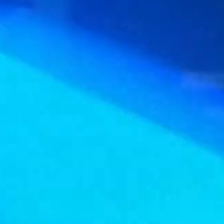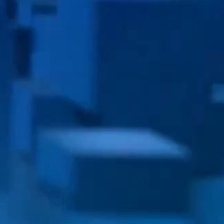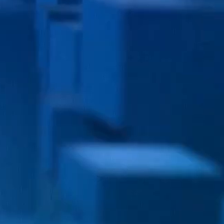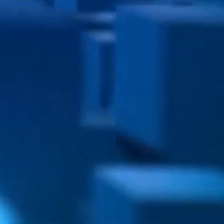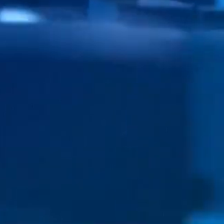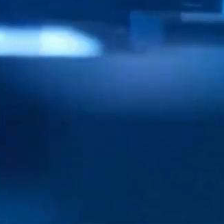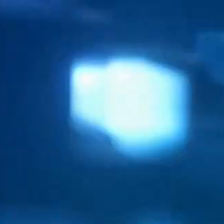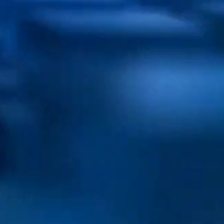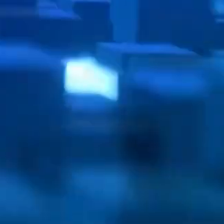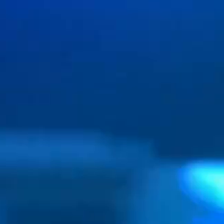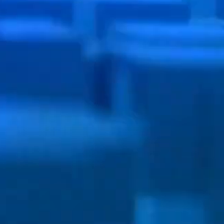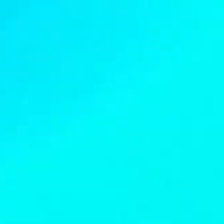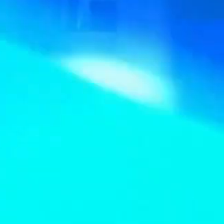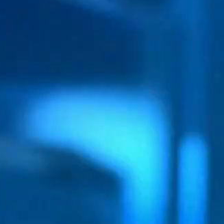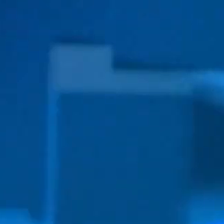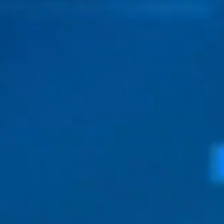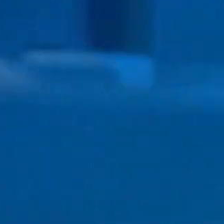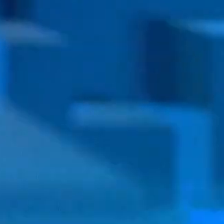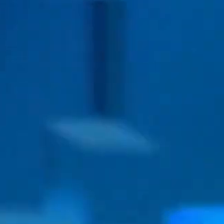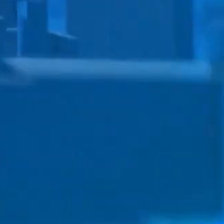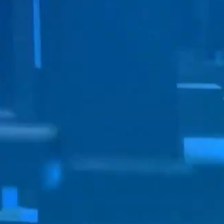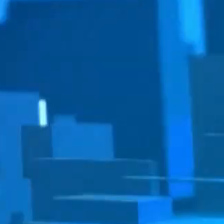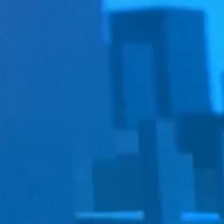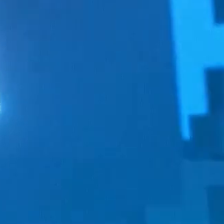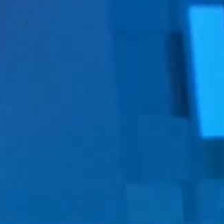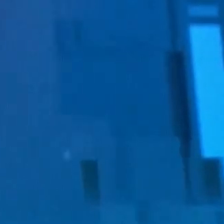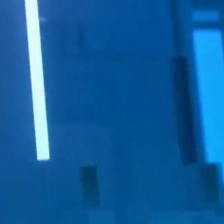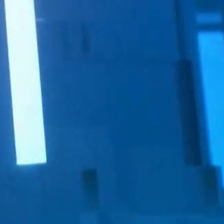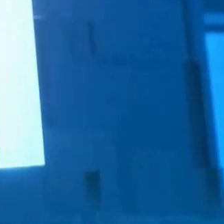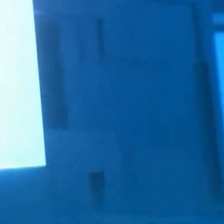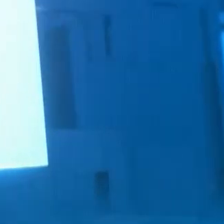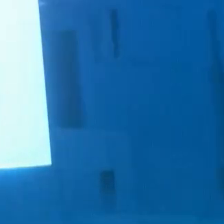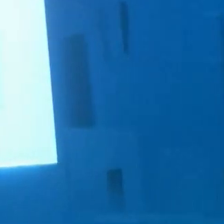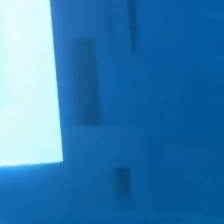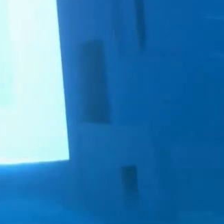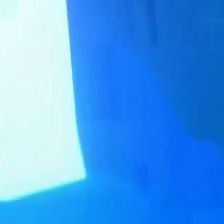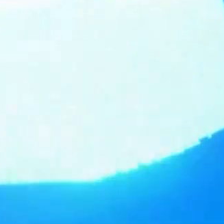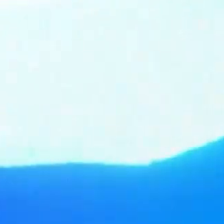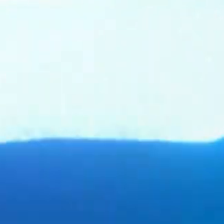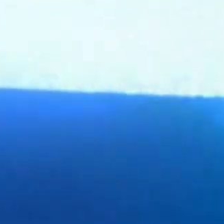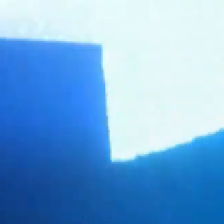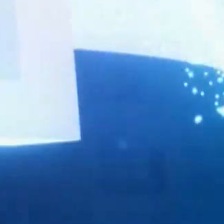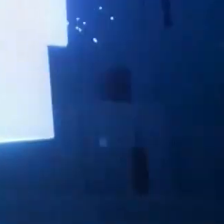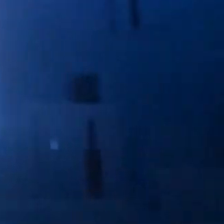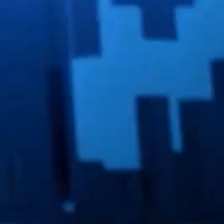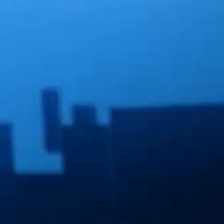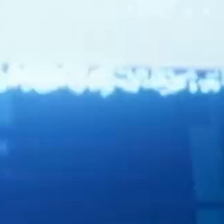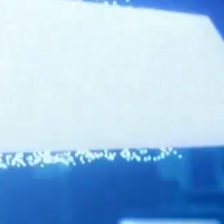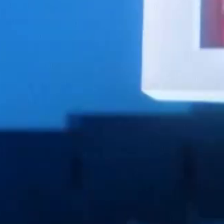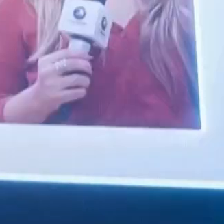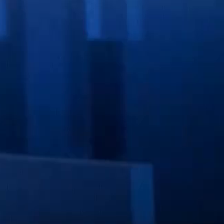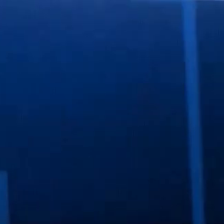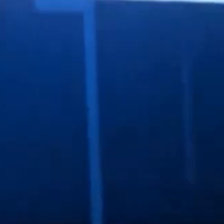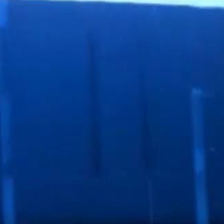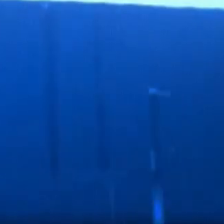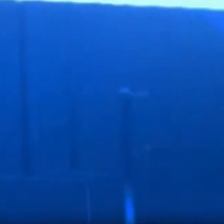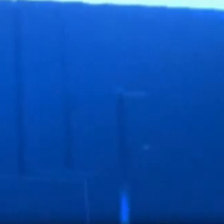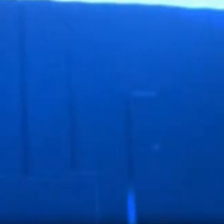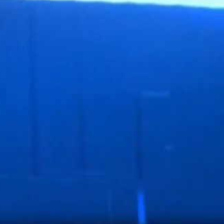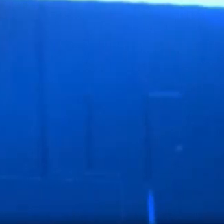aos produtos, às marcas e os segmentos, e também desigual em relação a regiões. Então, às vezes, você tem uma região que é